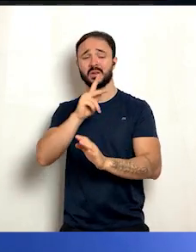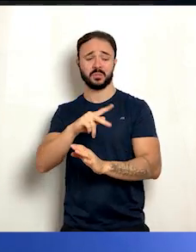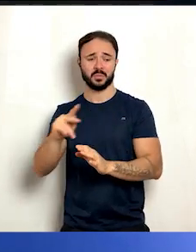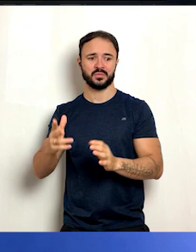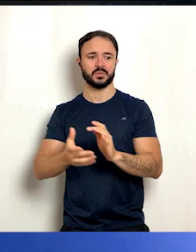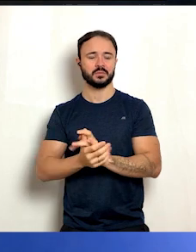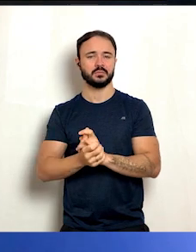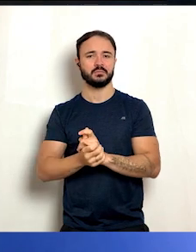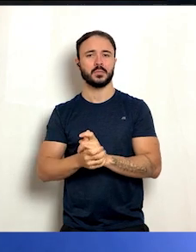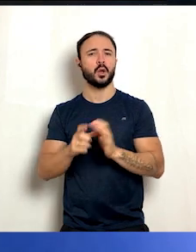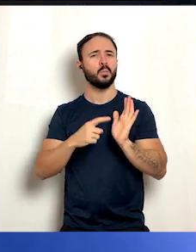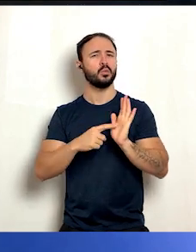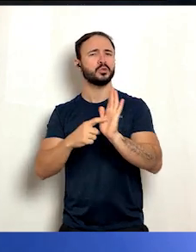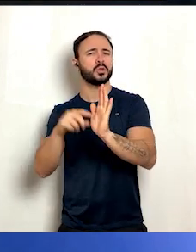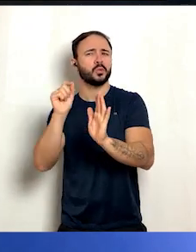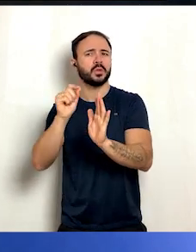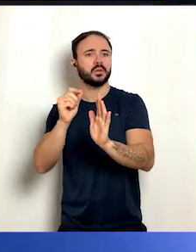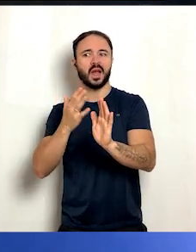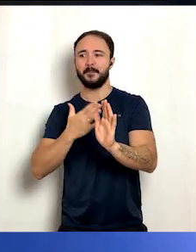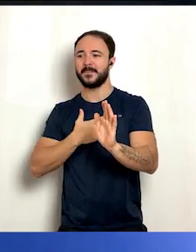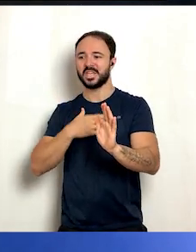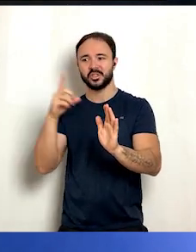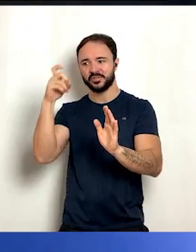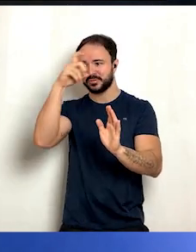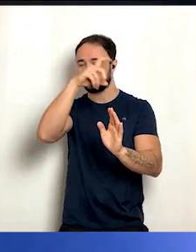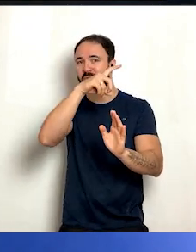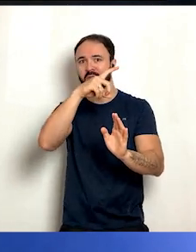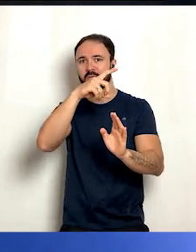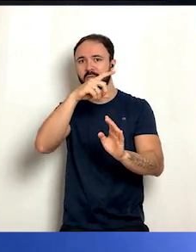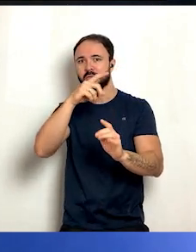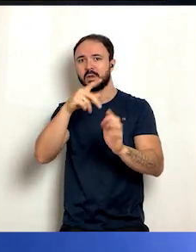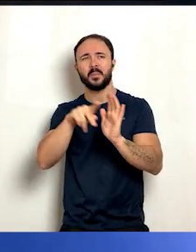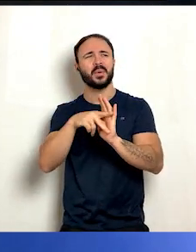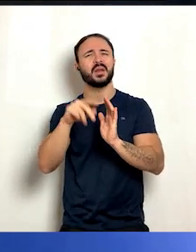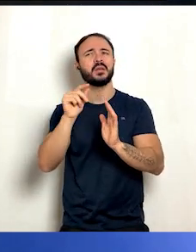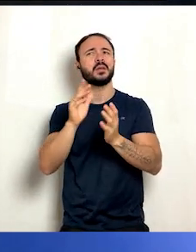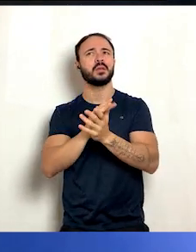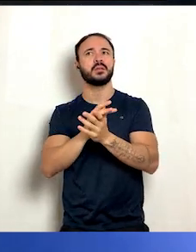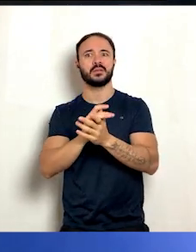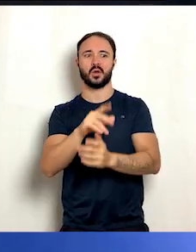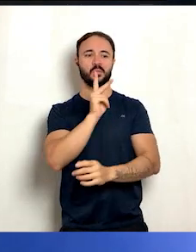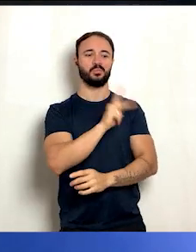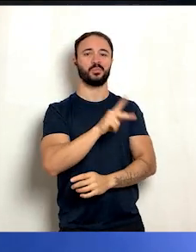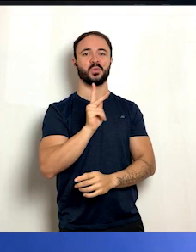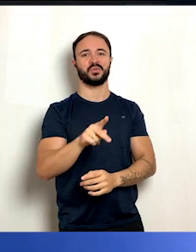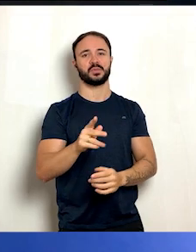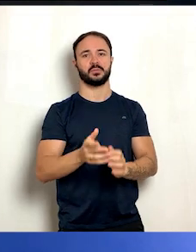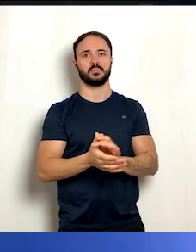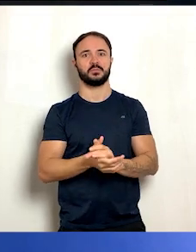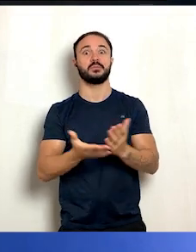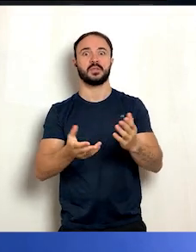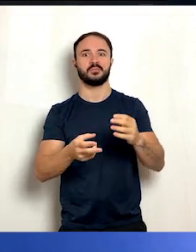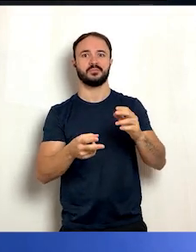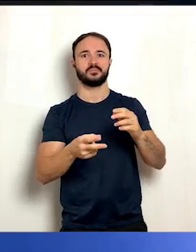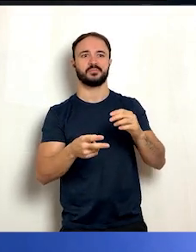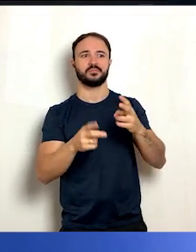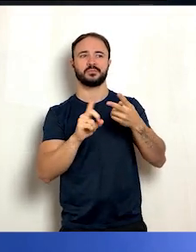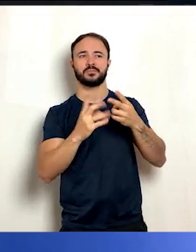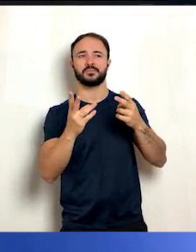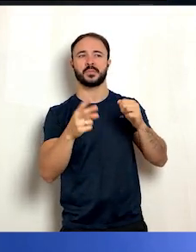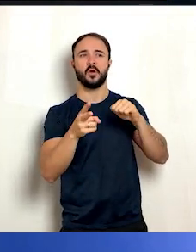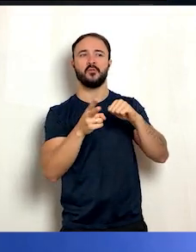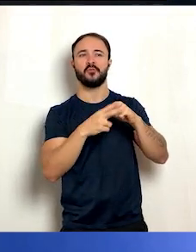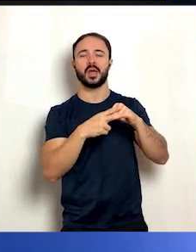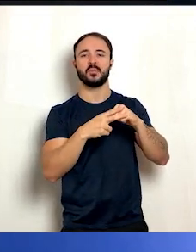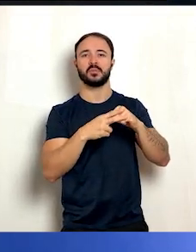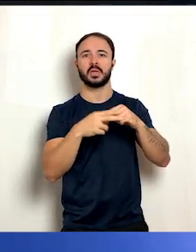professor. Eu expus o quê? As minhas dificuldades. A quem? Ao professor. Este verbo, expor,